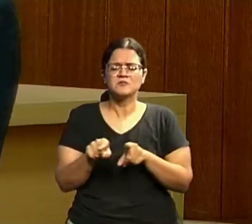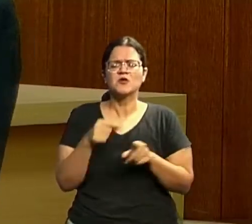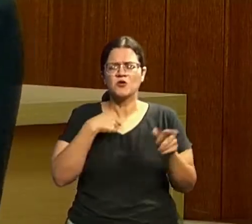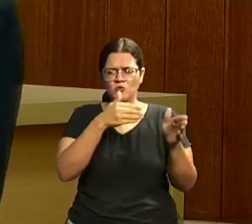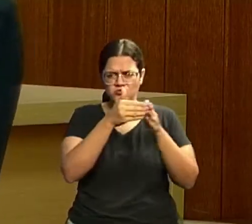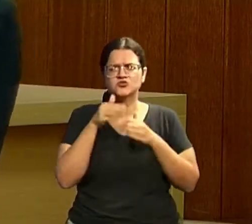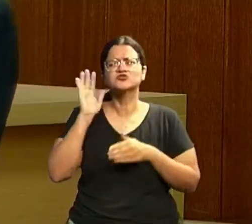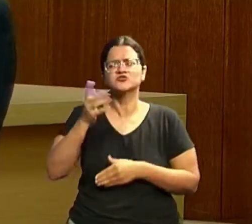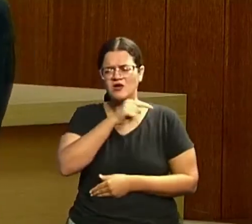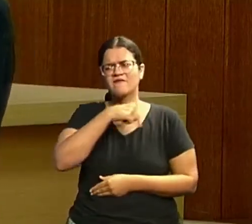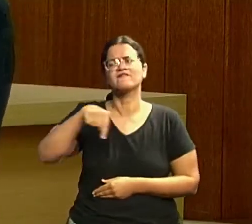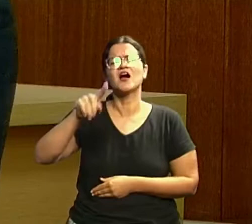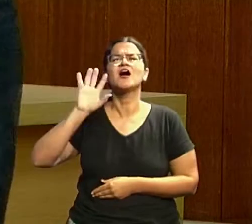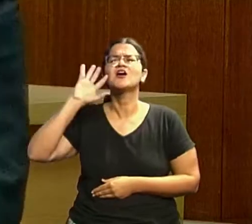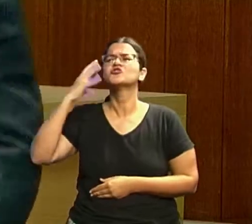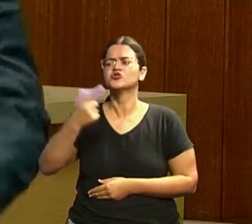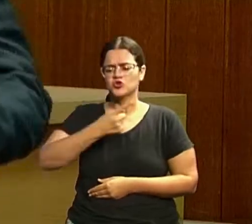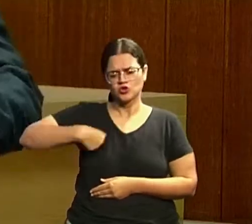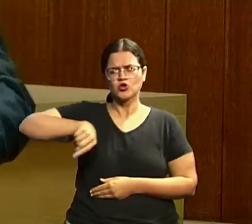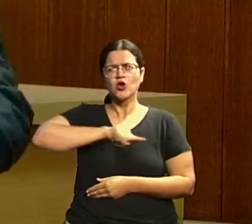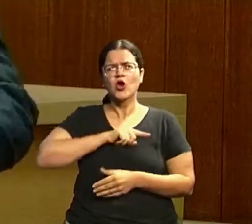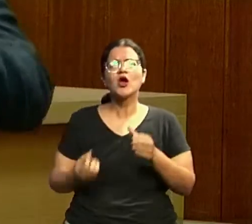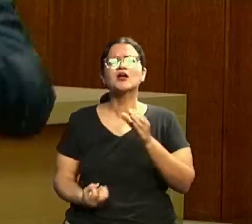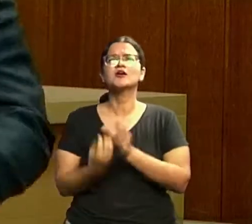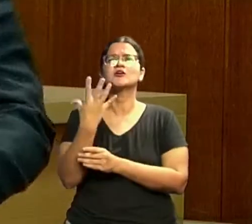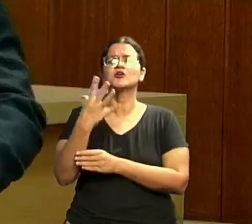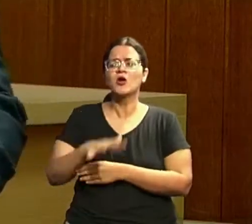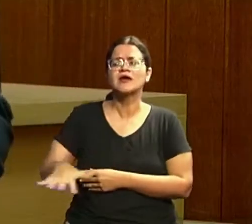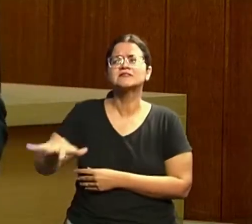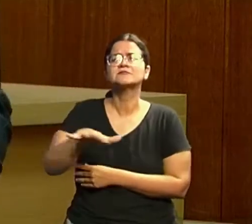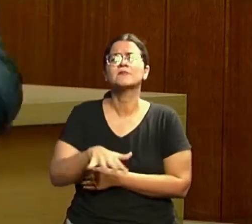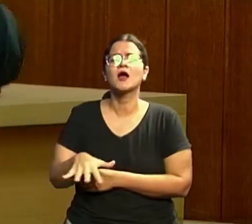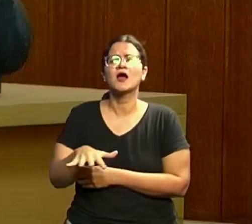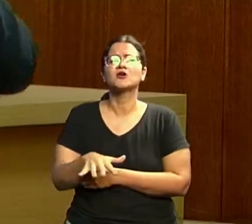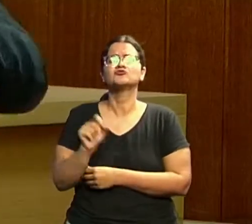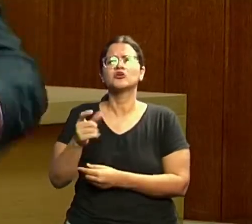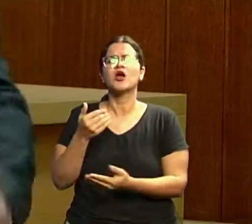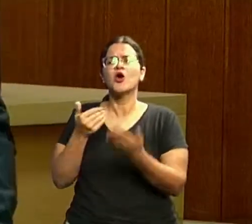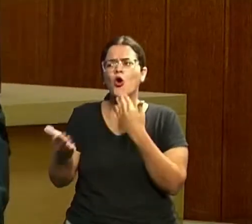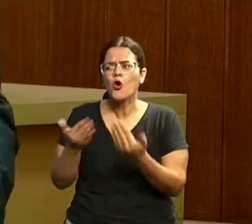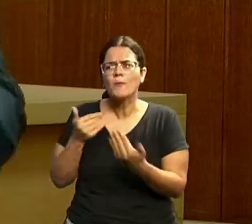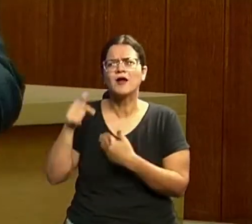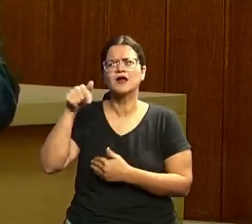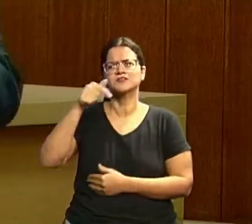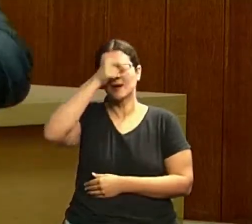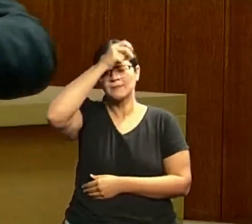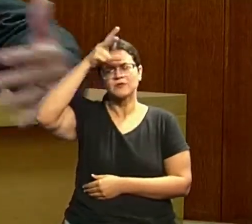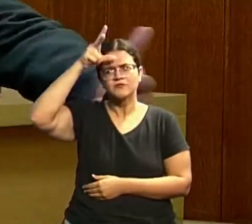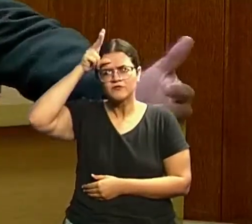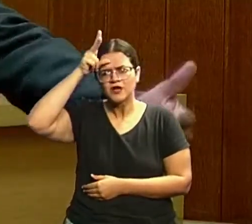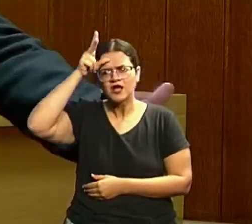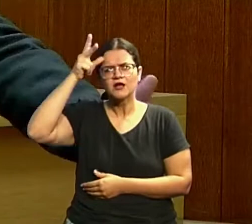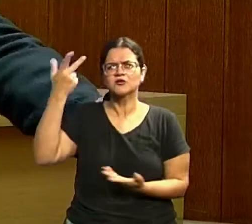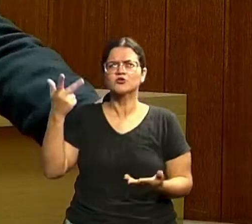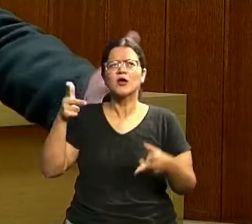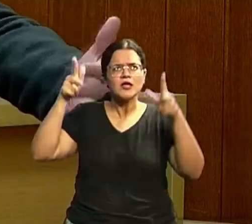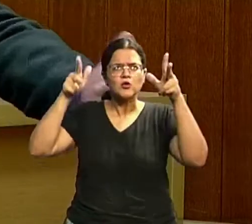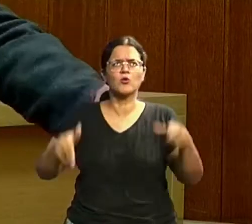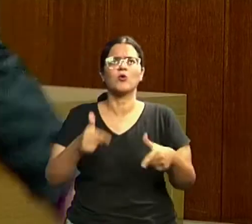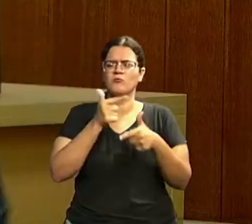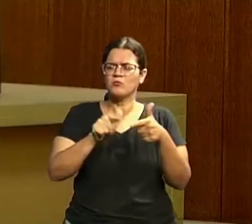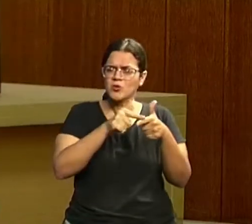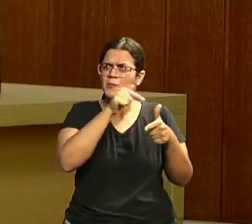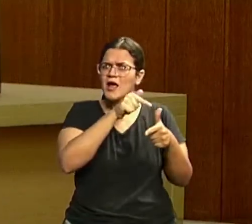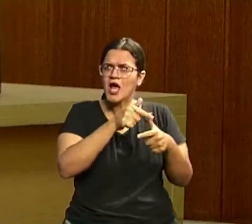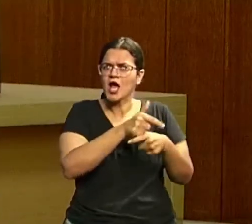Clécio, solicitei que nós criemos aí um espaço de diálogo com a prefeitura no tamanho do problema, e o